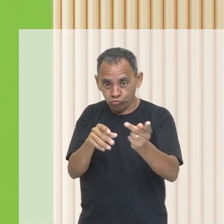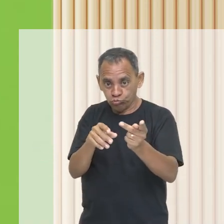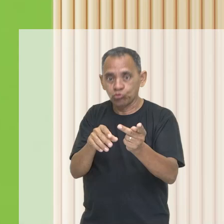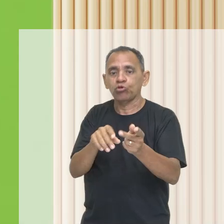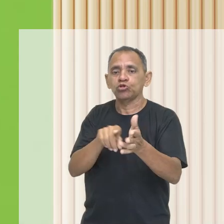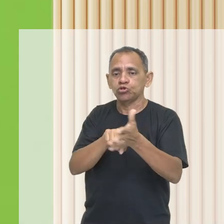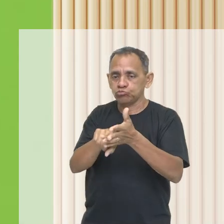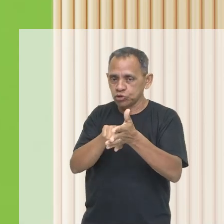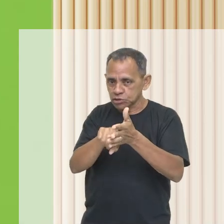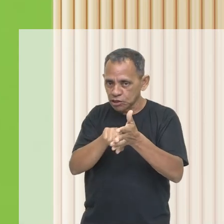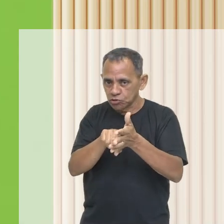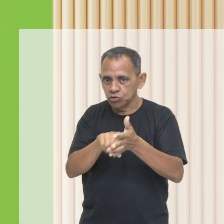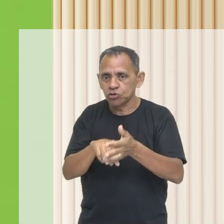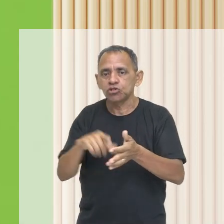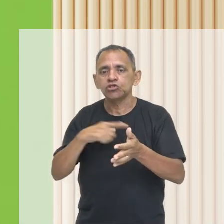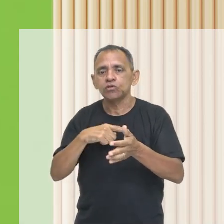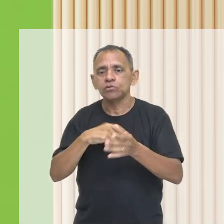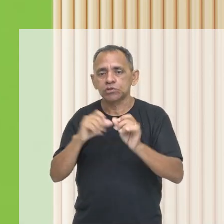tivemos dois